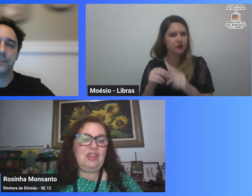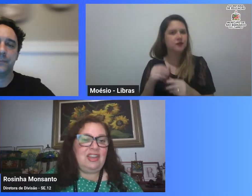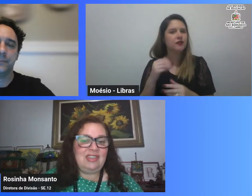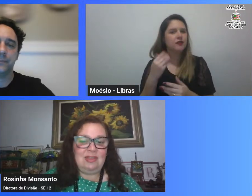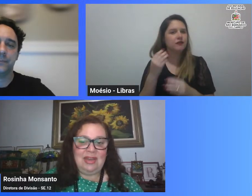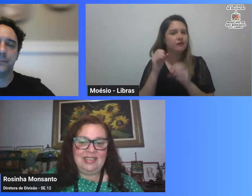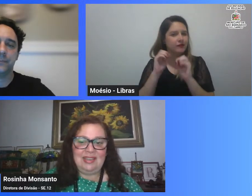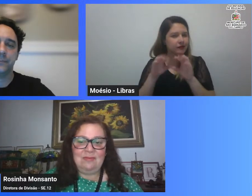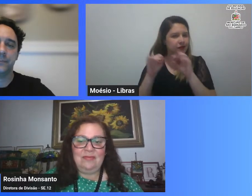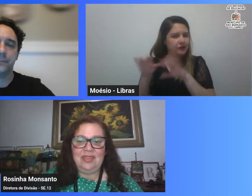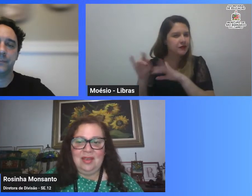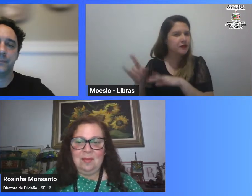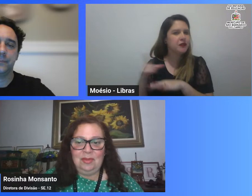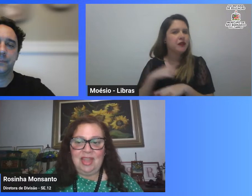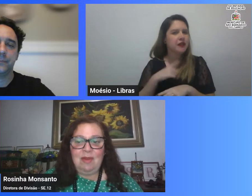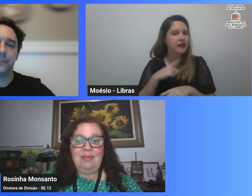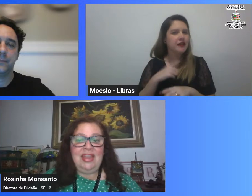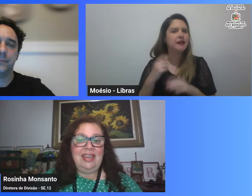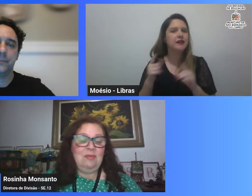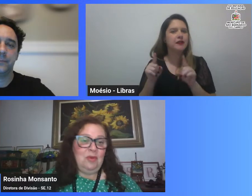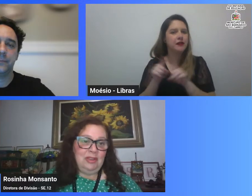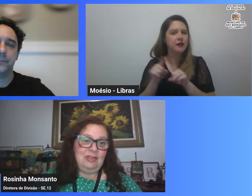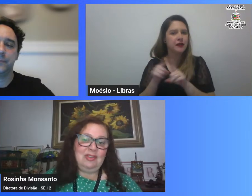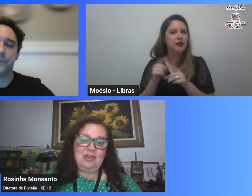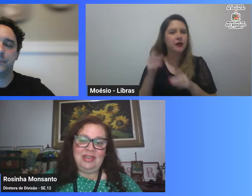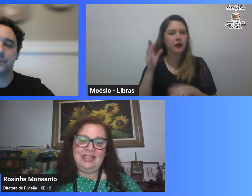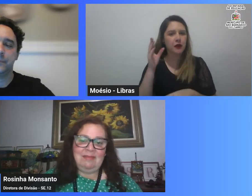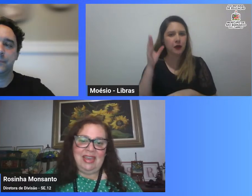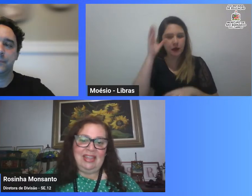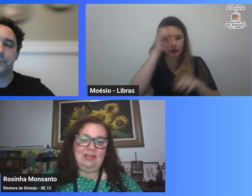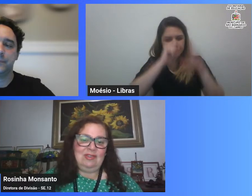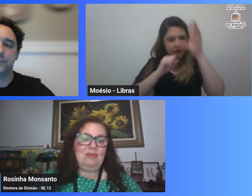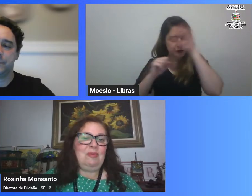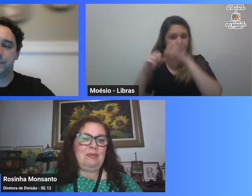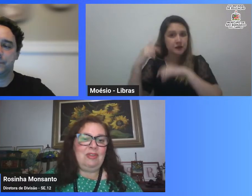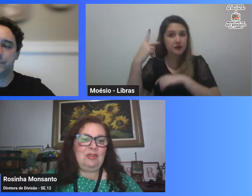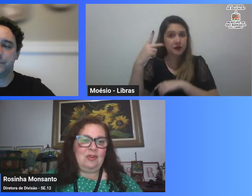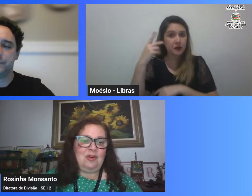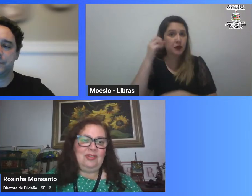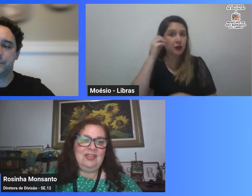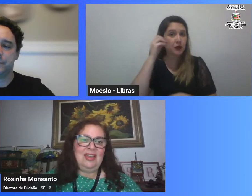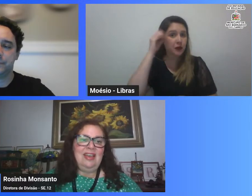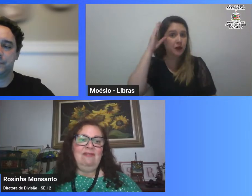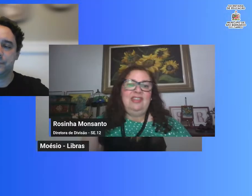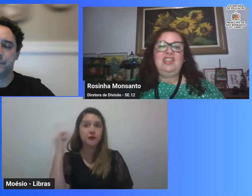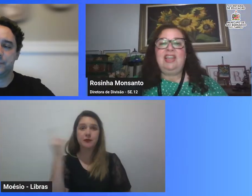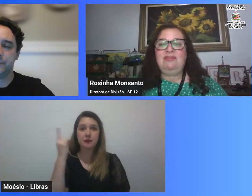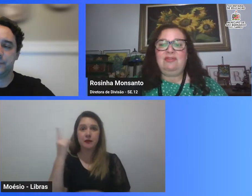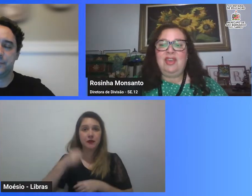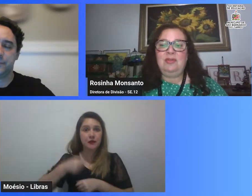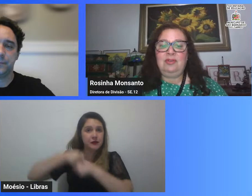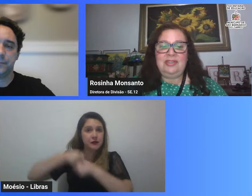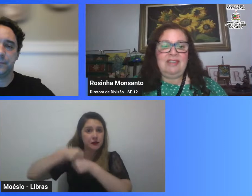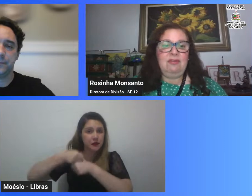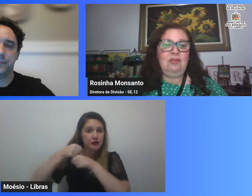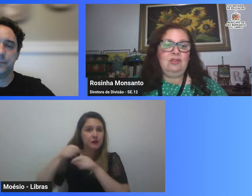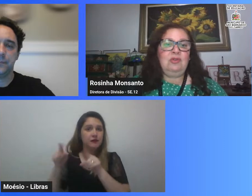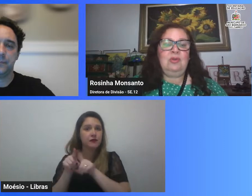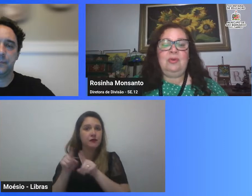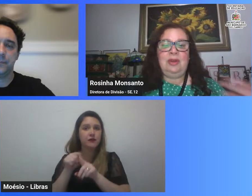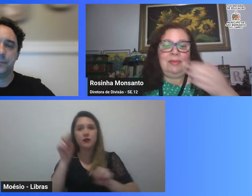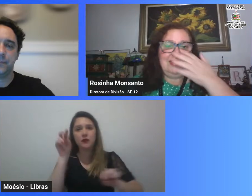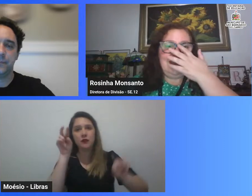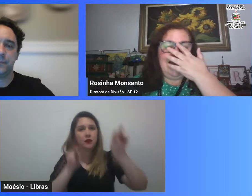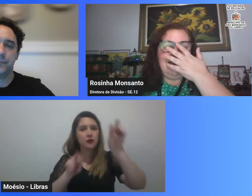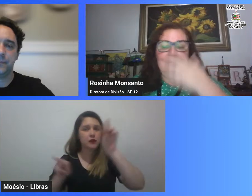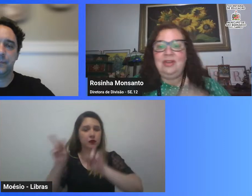e funcionários da educação puderam ampliar em muito seus conhecimentos sobre primeiros socorros. Você já esteve conosco